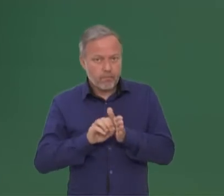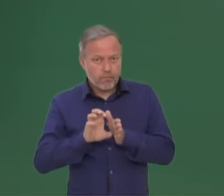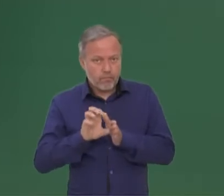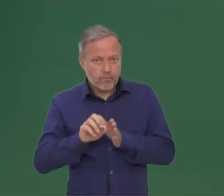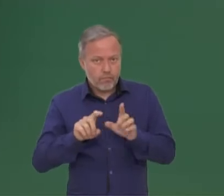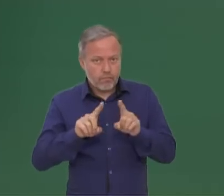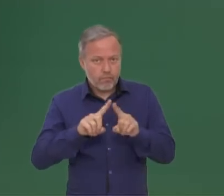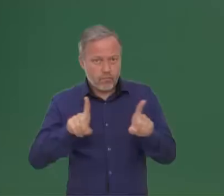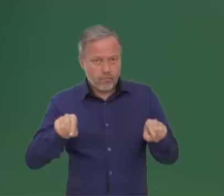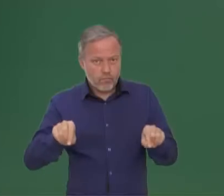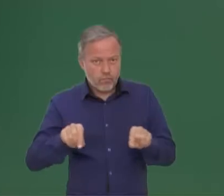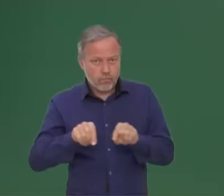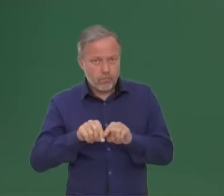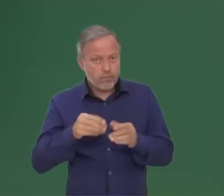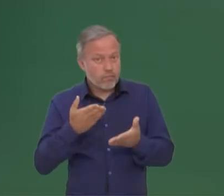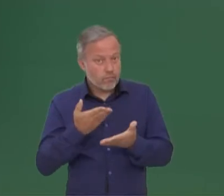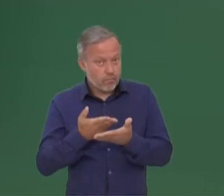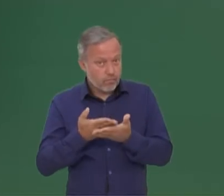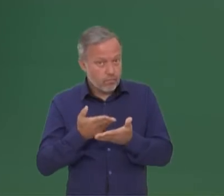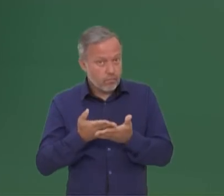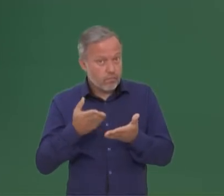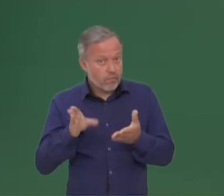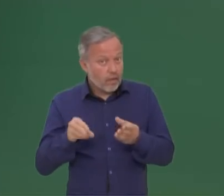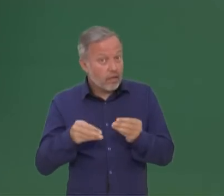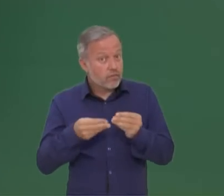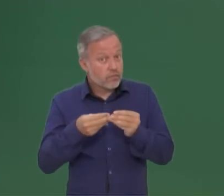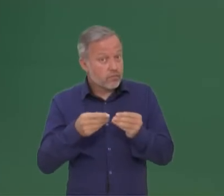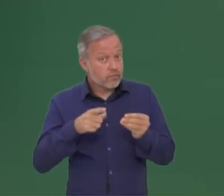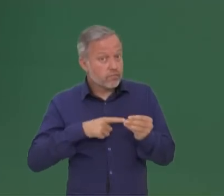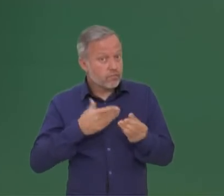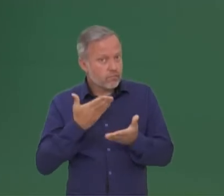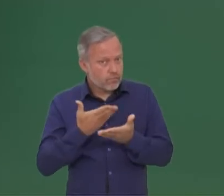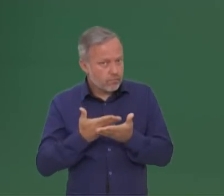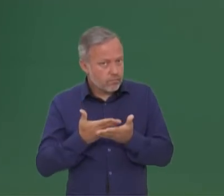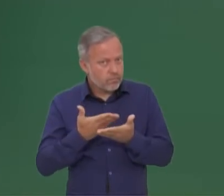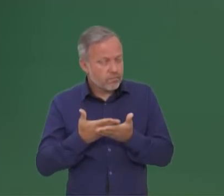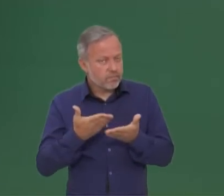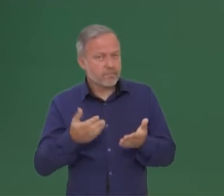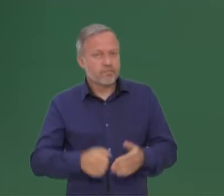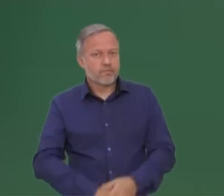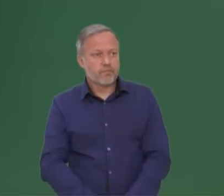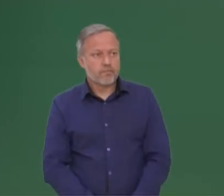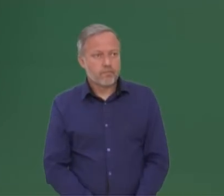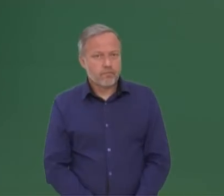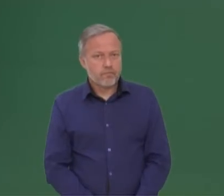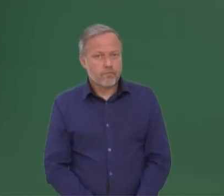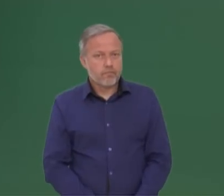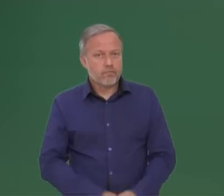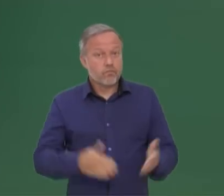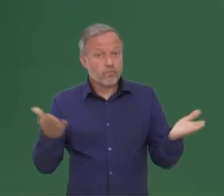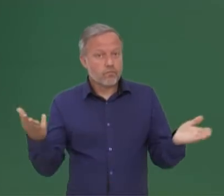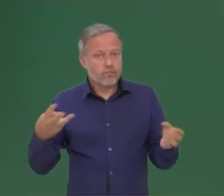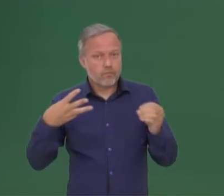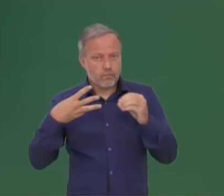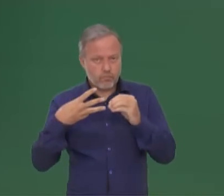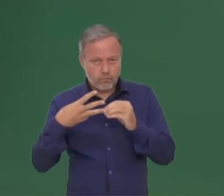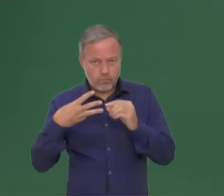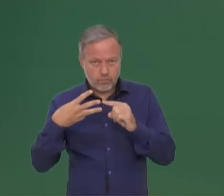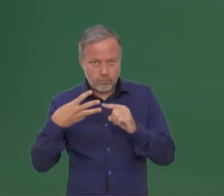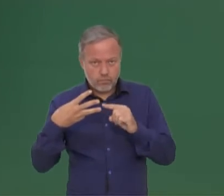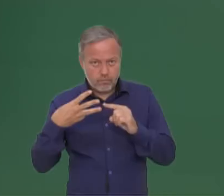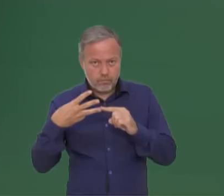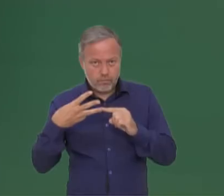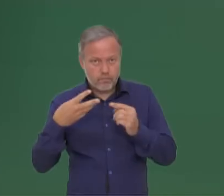complementam essa aula de ciências. Hoje, na nossa terceira aula de célula, nós vamos conversar agora um pouco